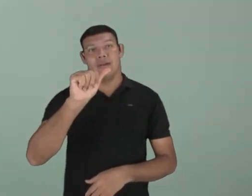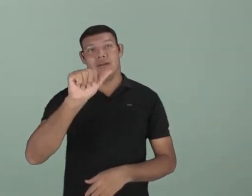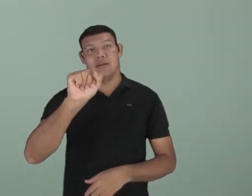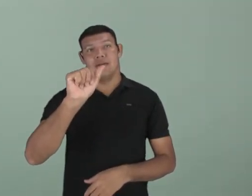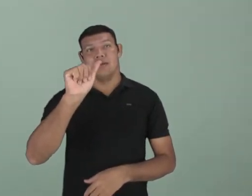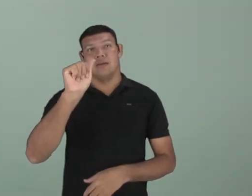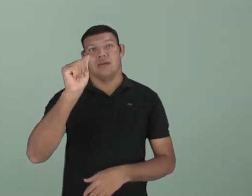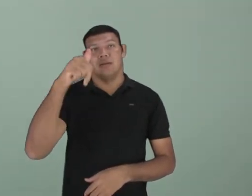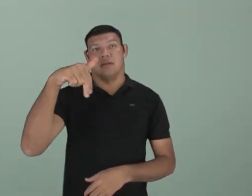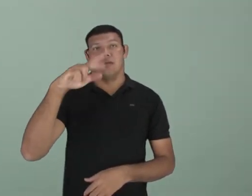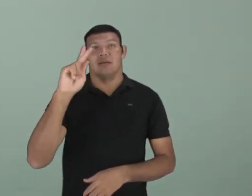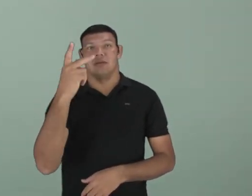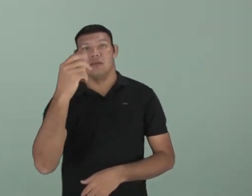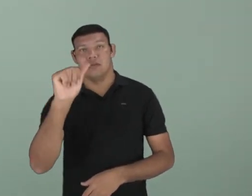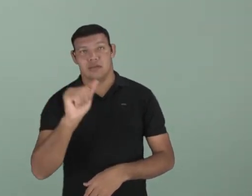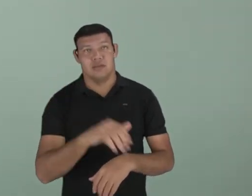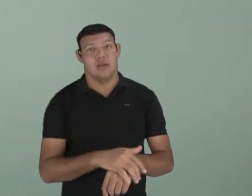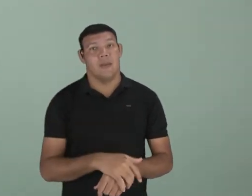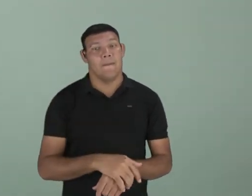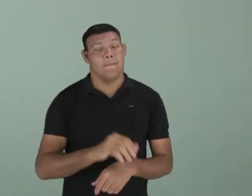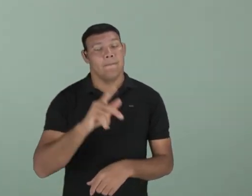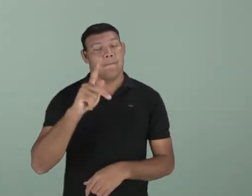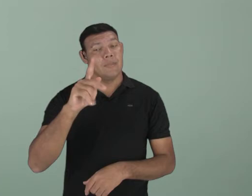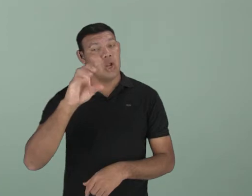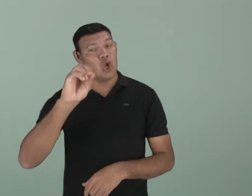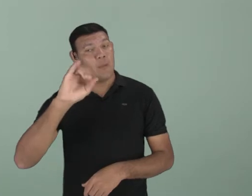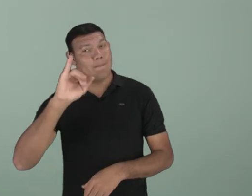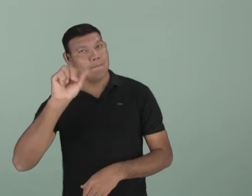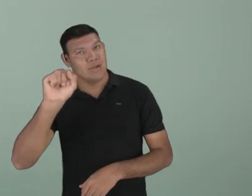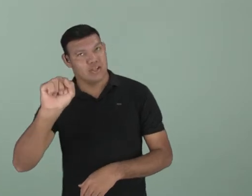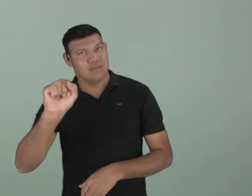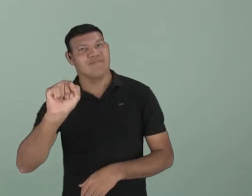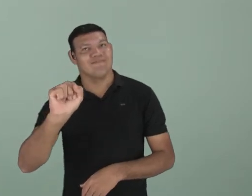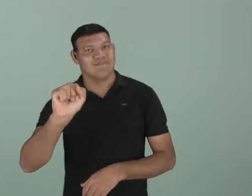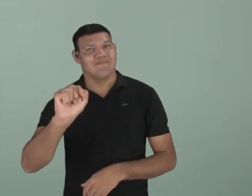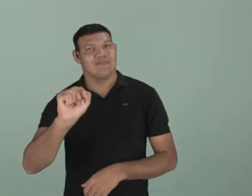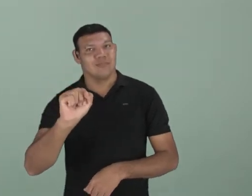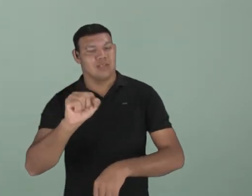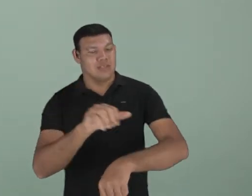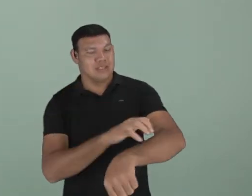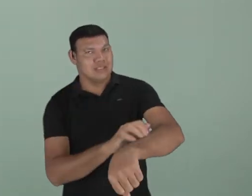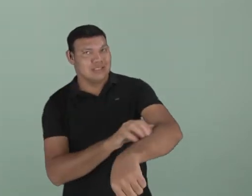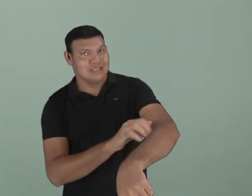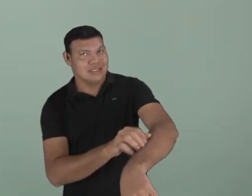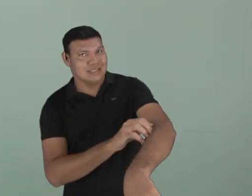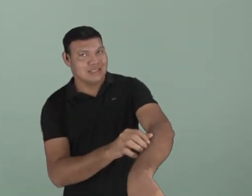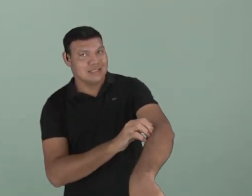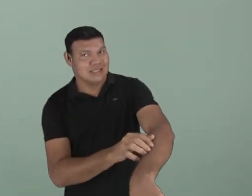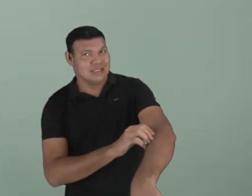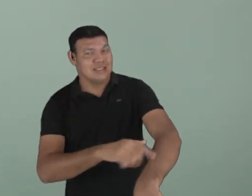operador de explicação. O porquê junto, o porquanto, ok?